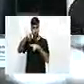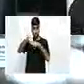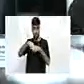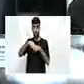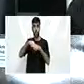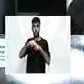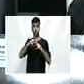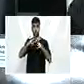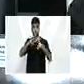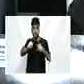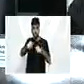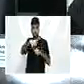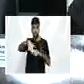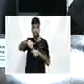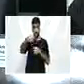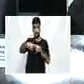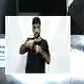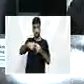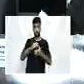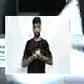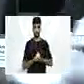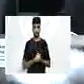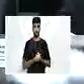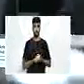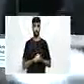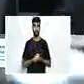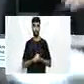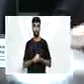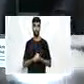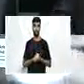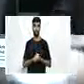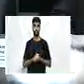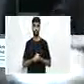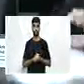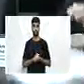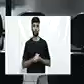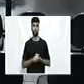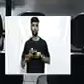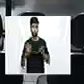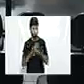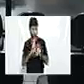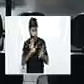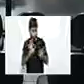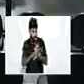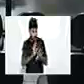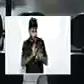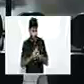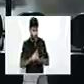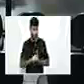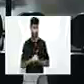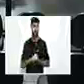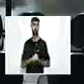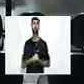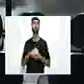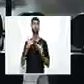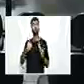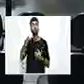limpeza na cidade Acabou só isso sim sim